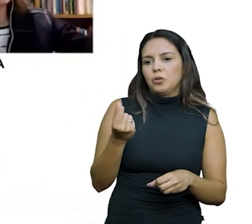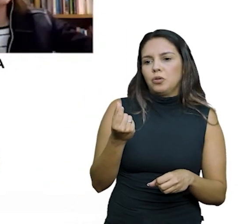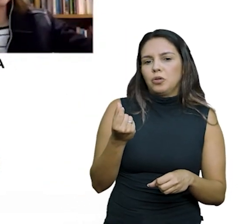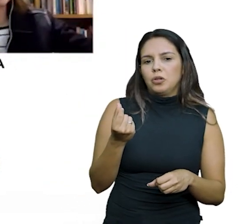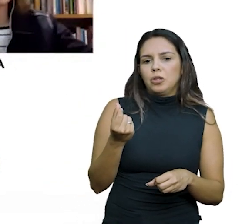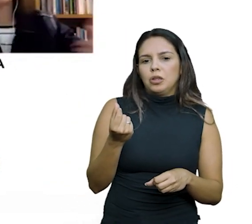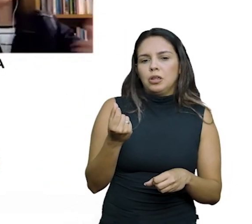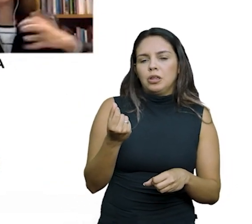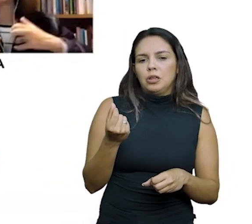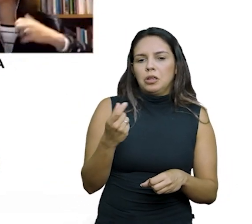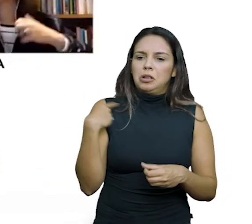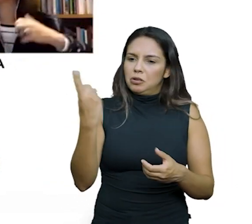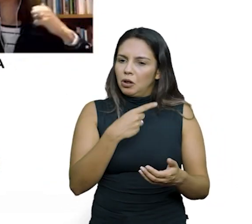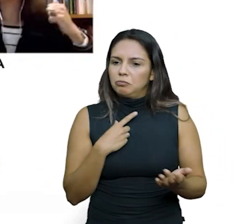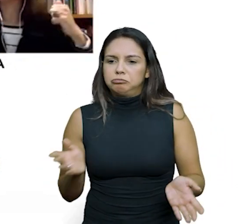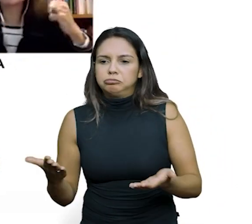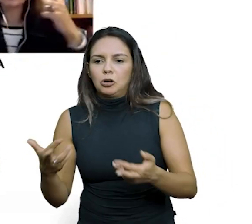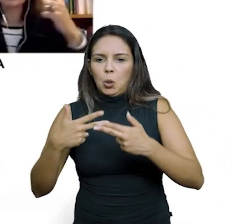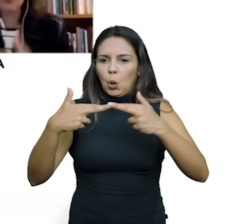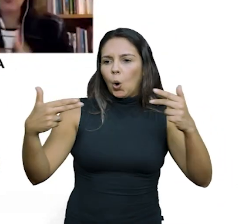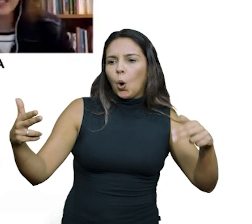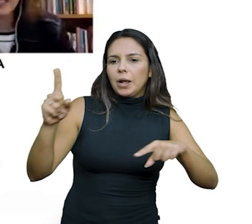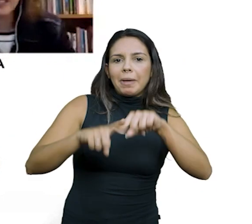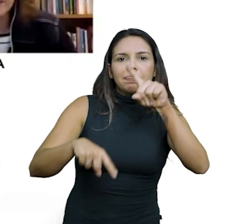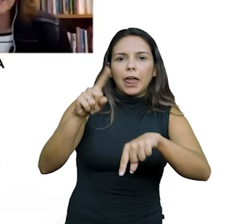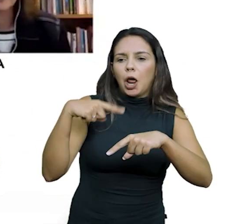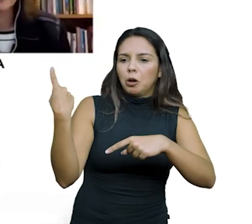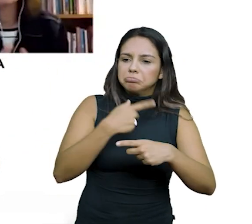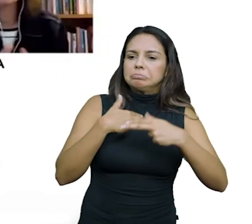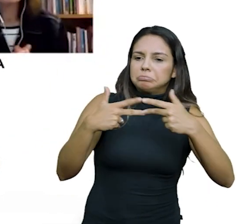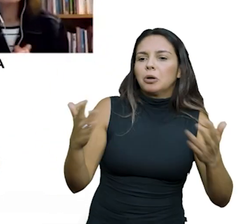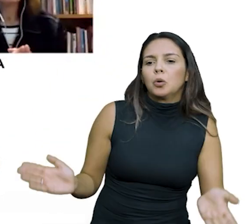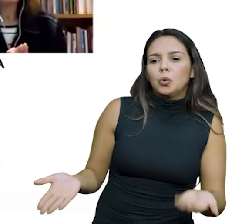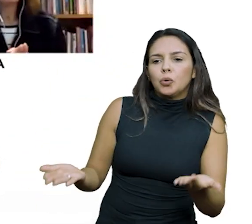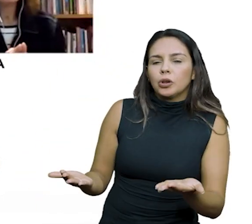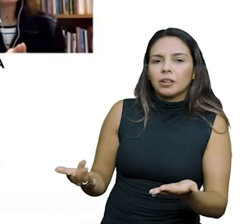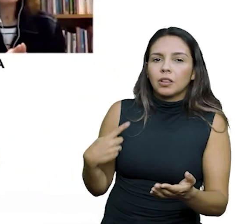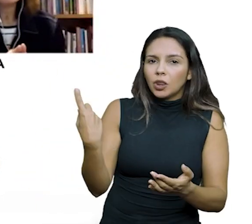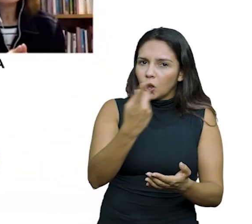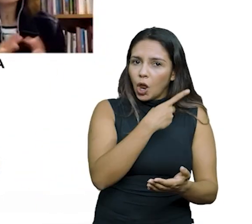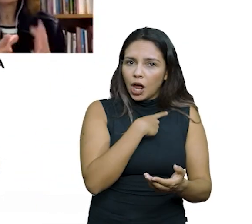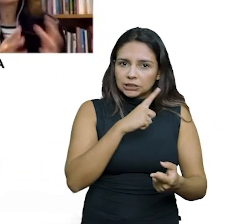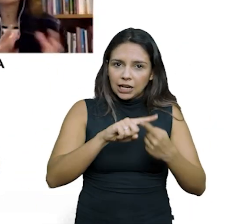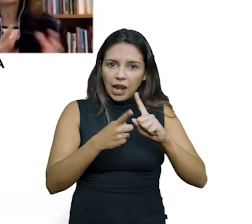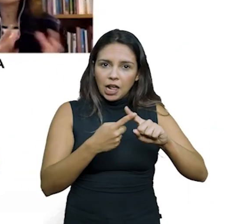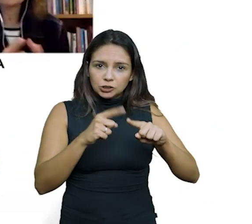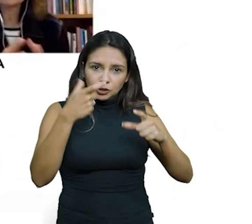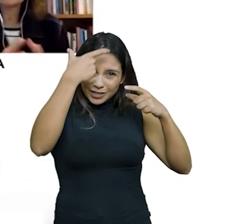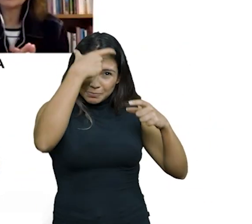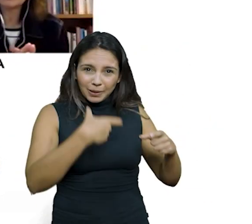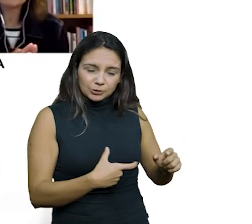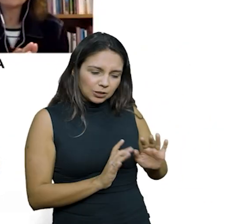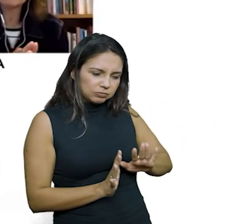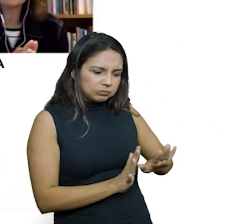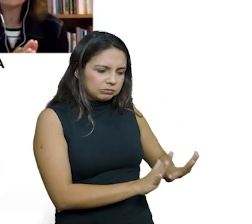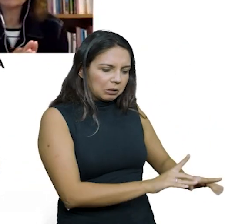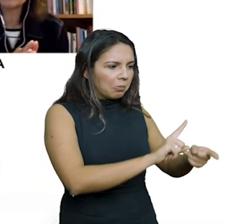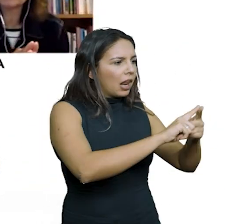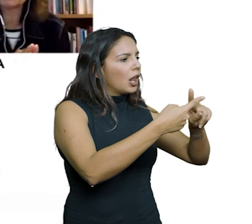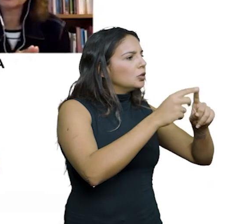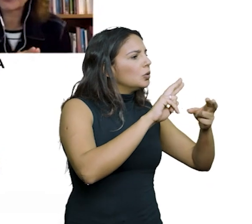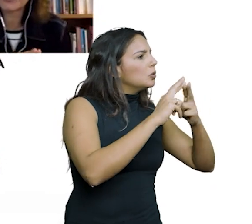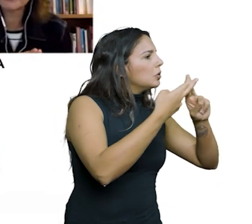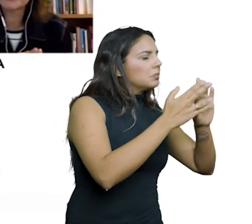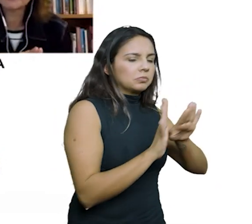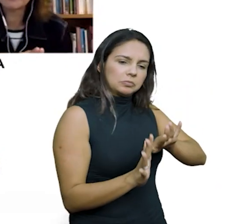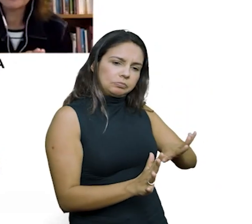sucesso, investe nas coisas, né? E as nossas relações pessoais estão muito